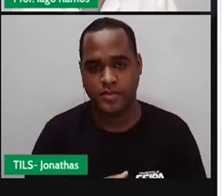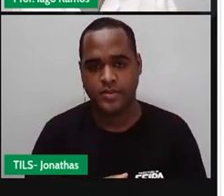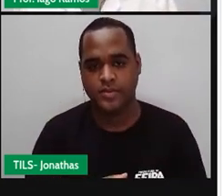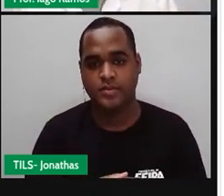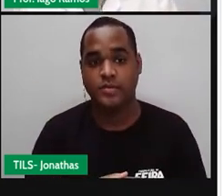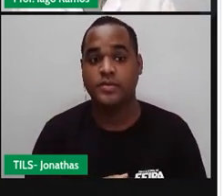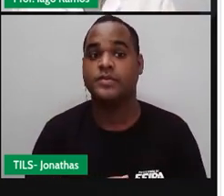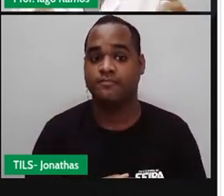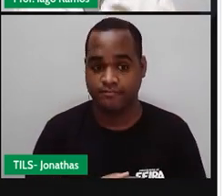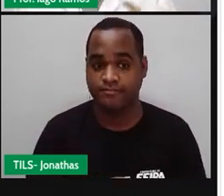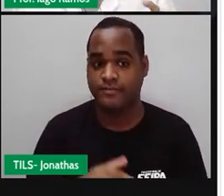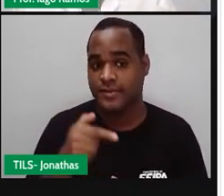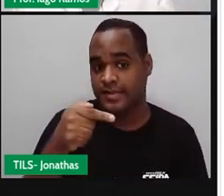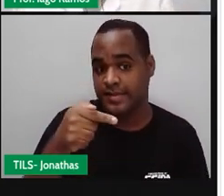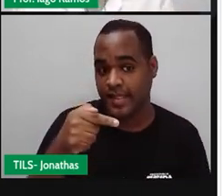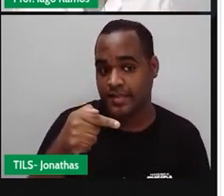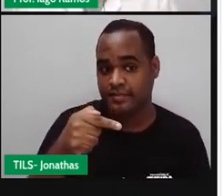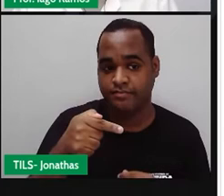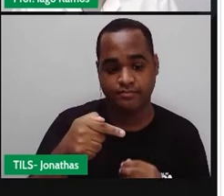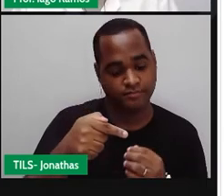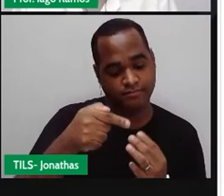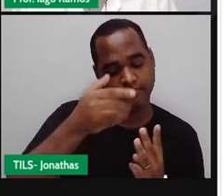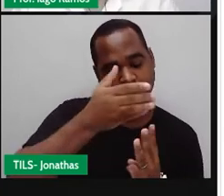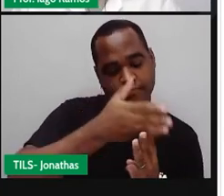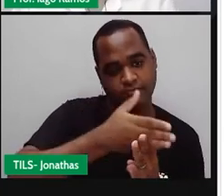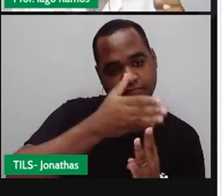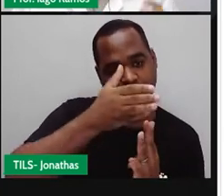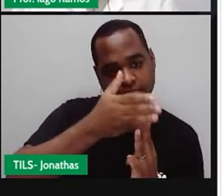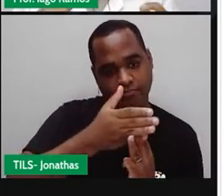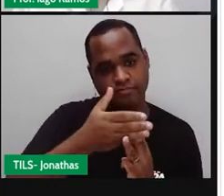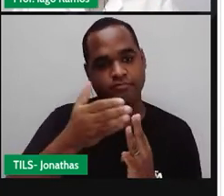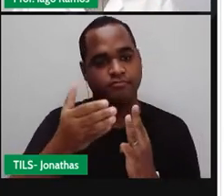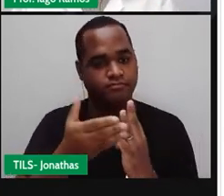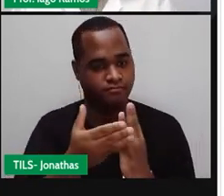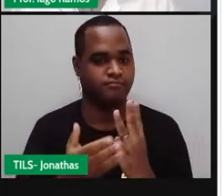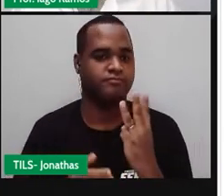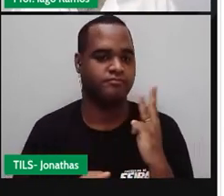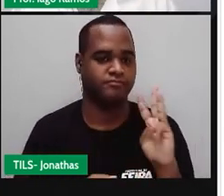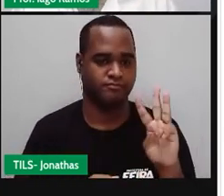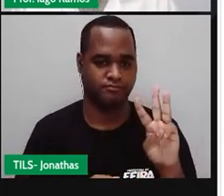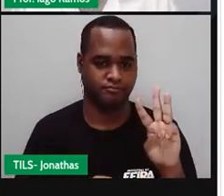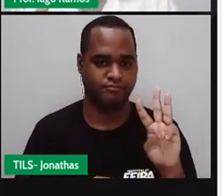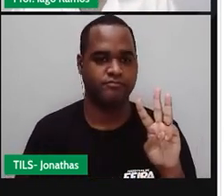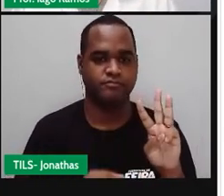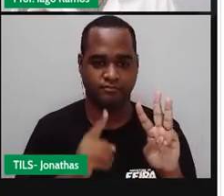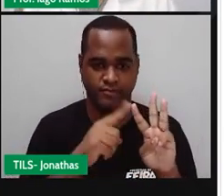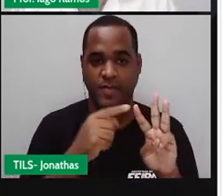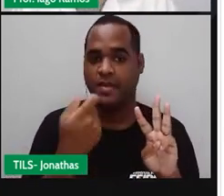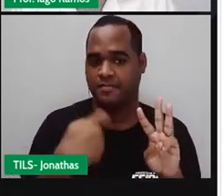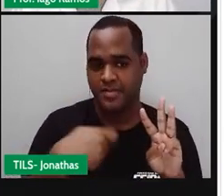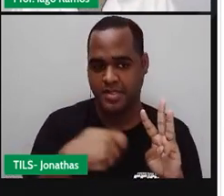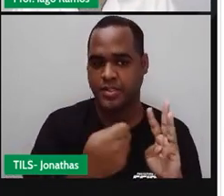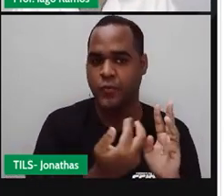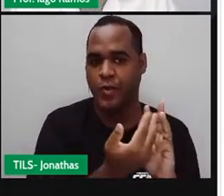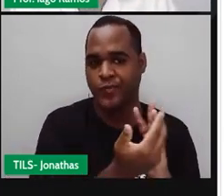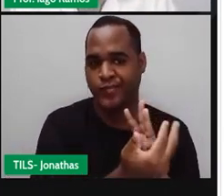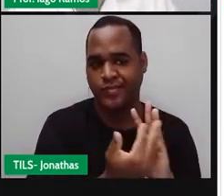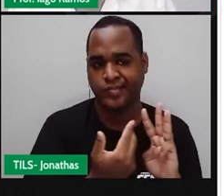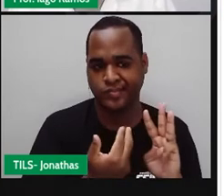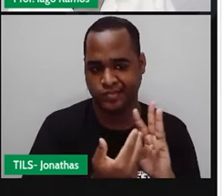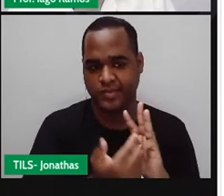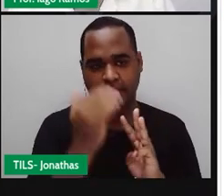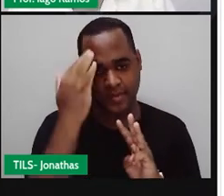Barras de chocolate dividido para três crianças cada criança tem que receber a mesma quantidade